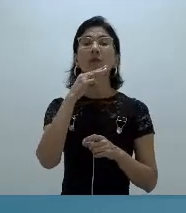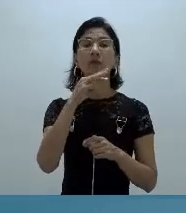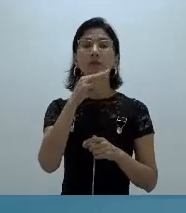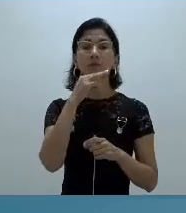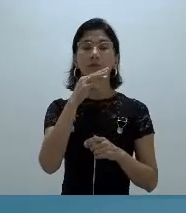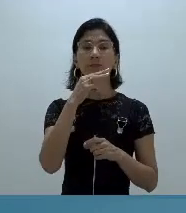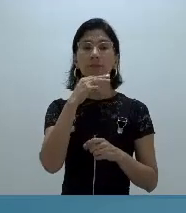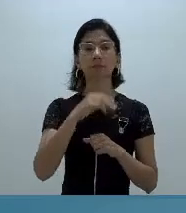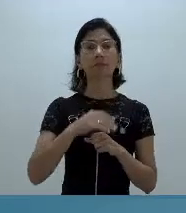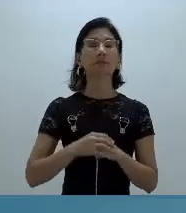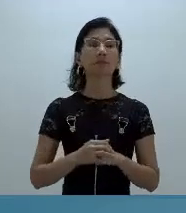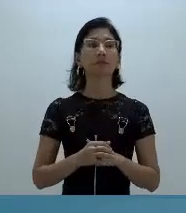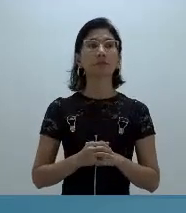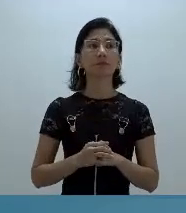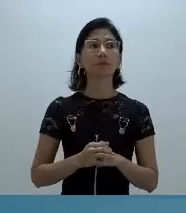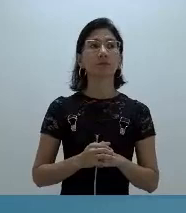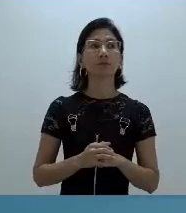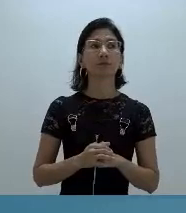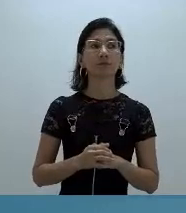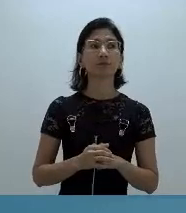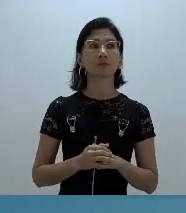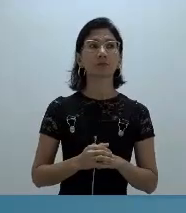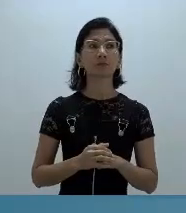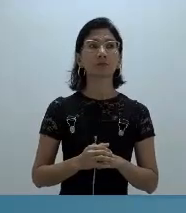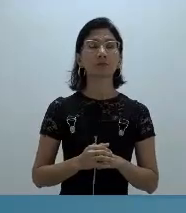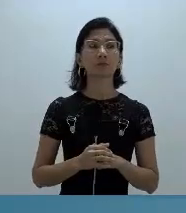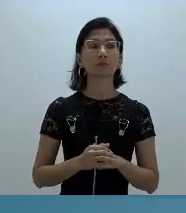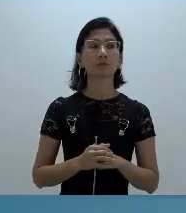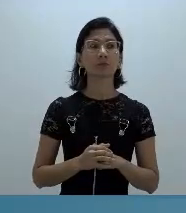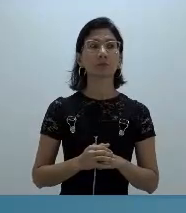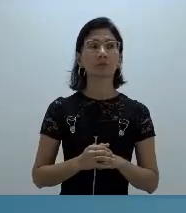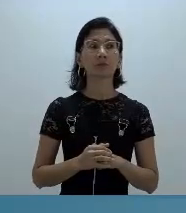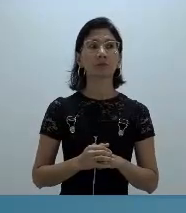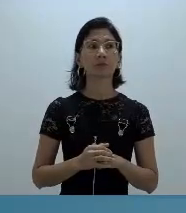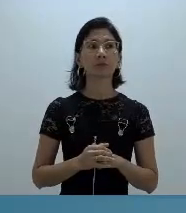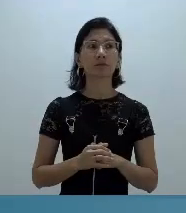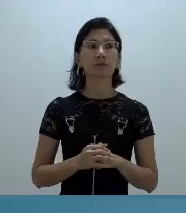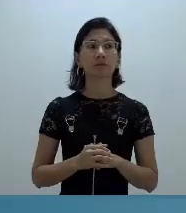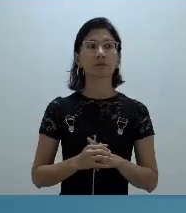segunda sessão, com subsídio da leitura.